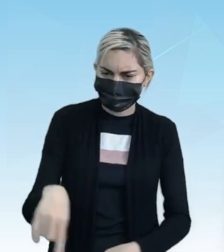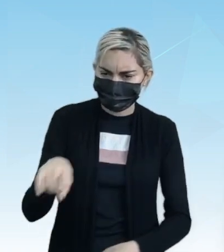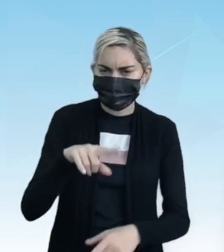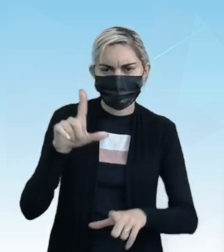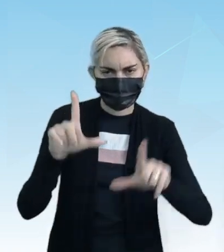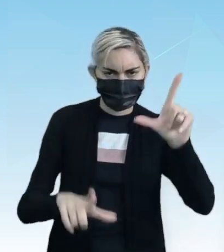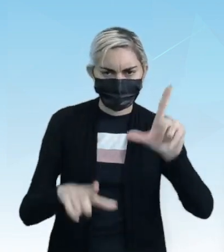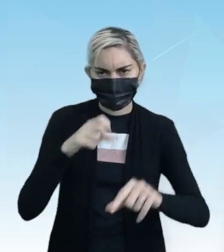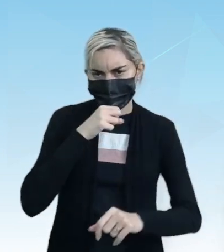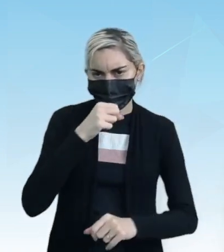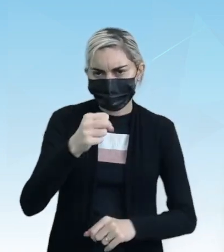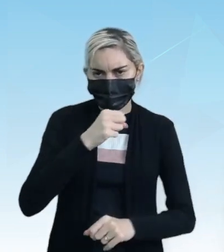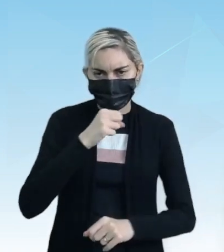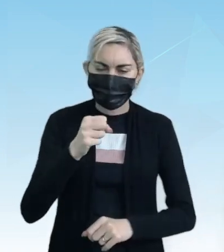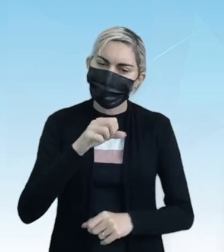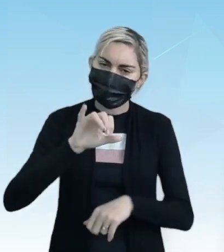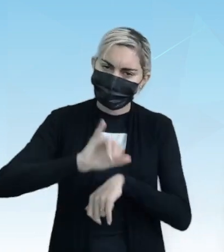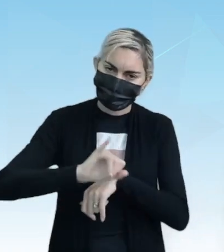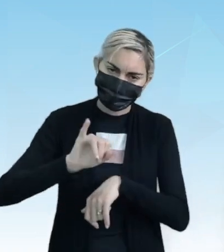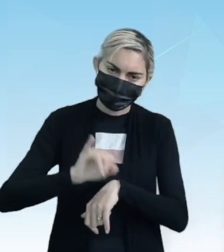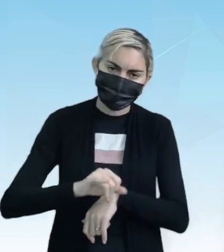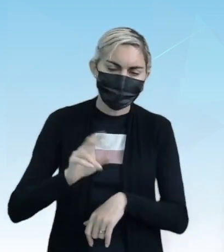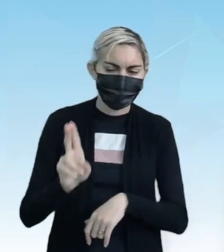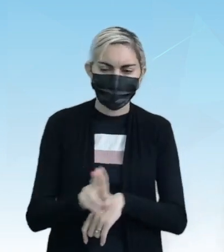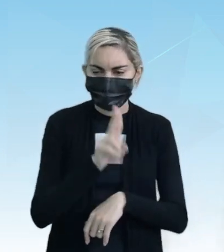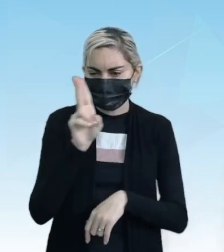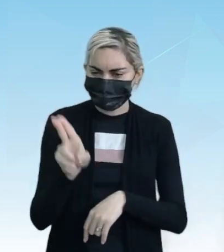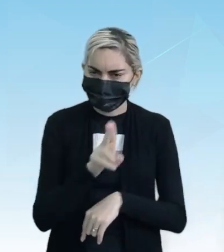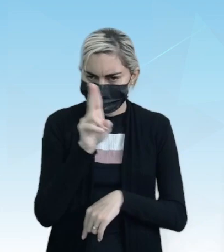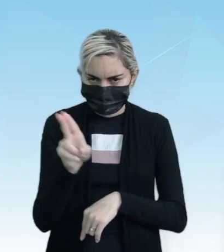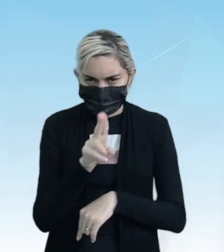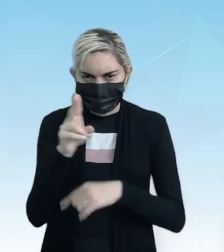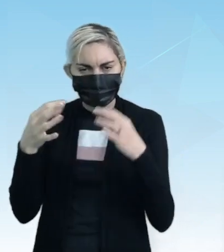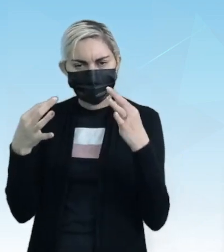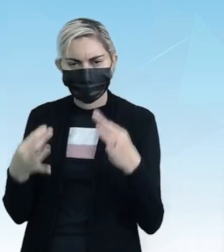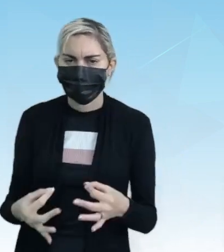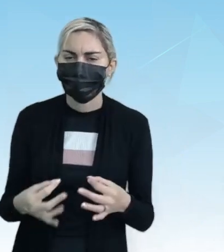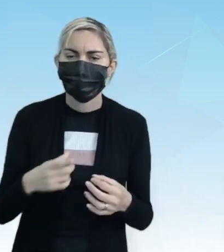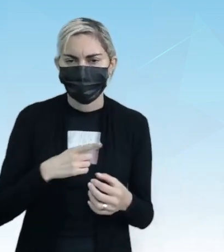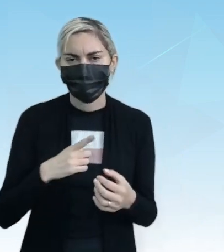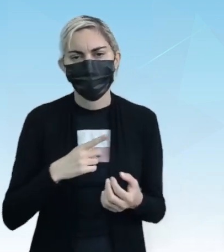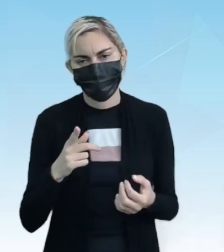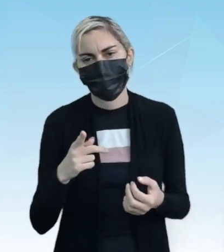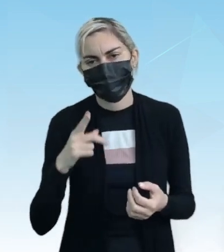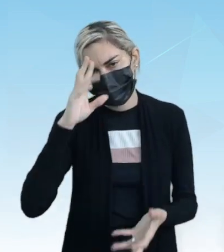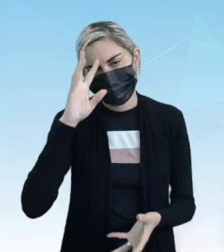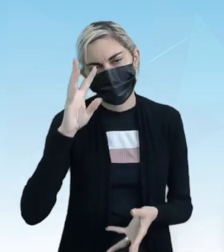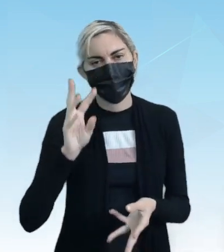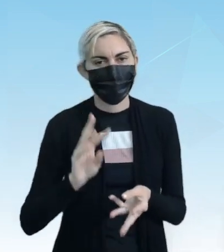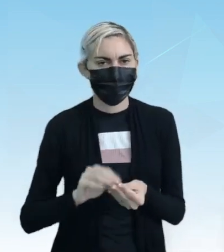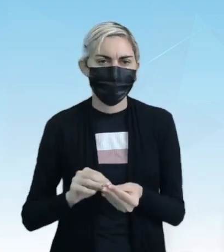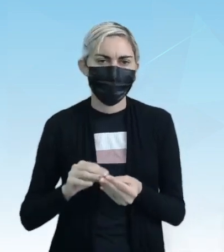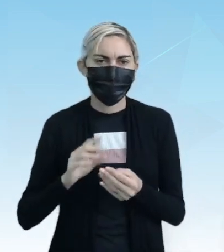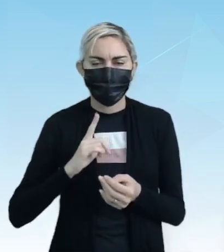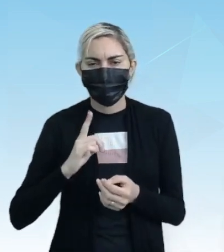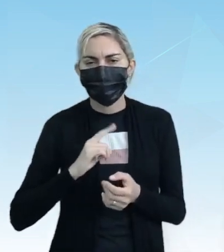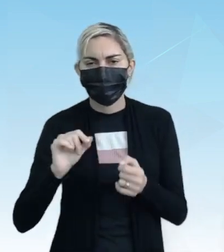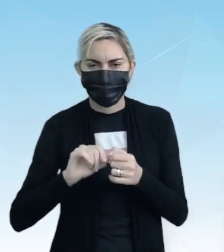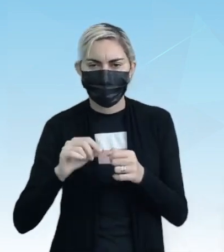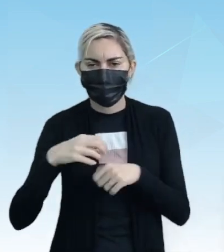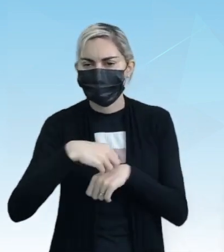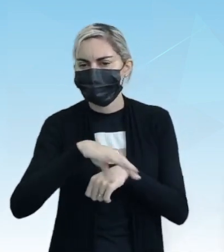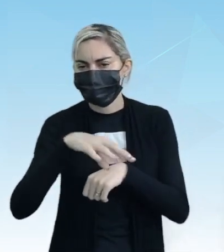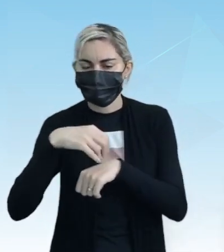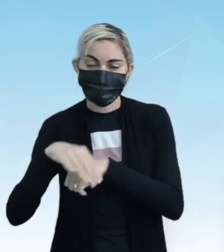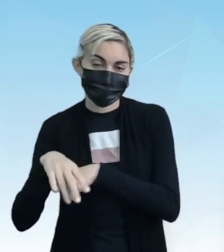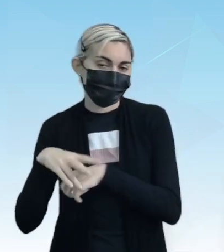manchete sobre esta capital está usando justamente desse pressuposto para